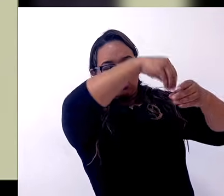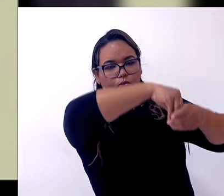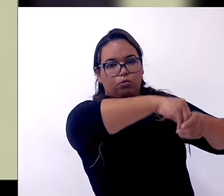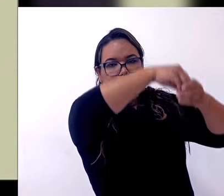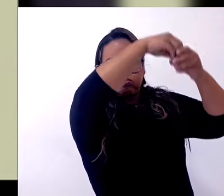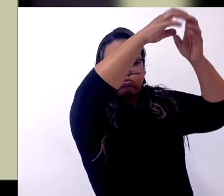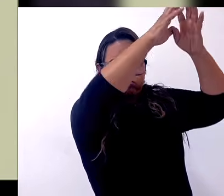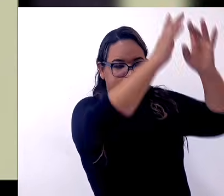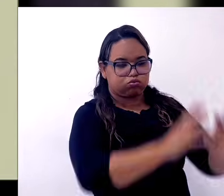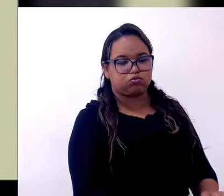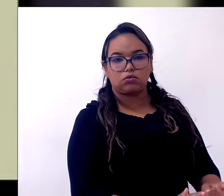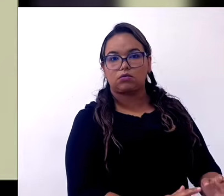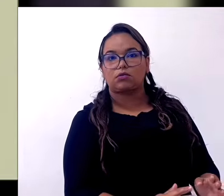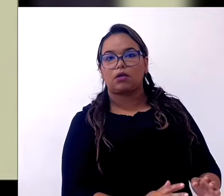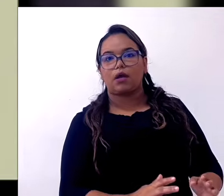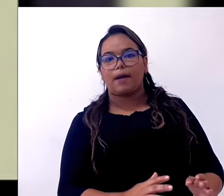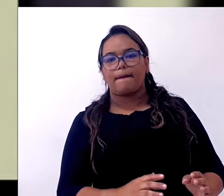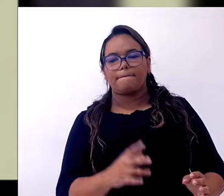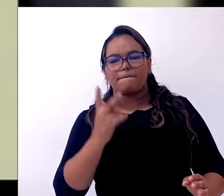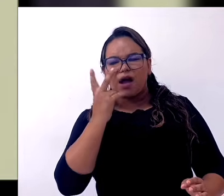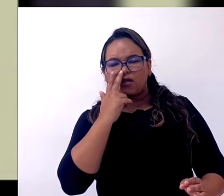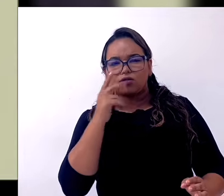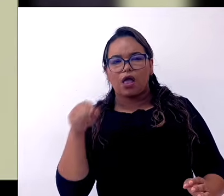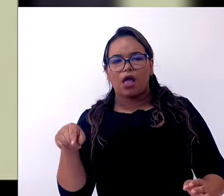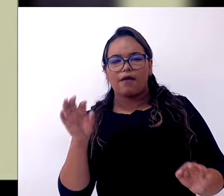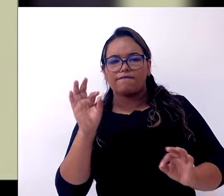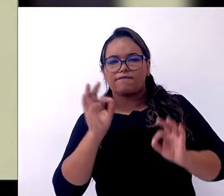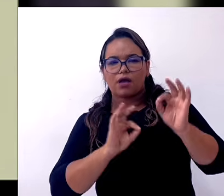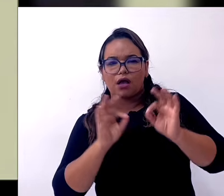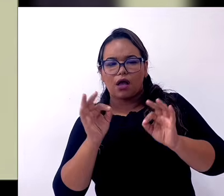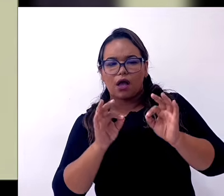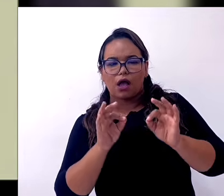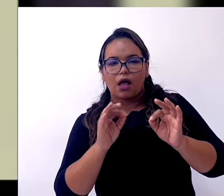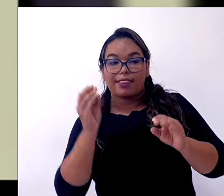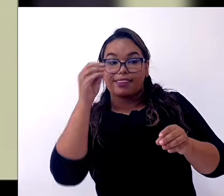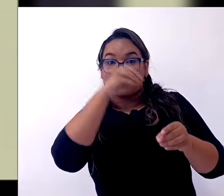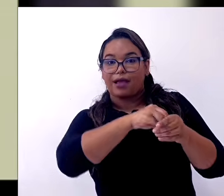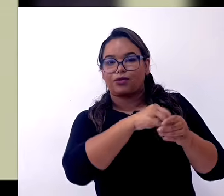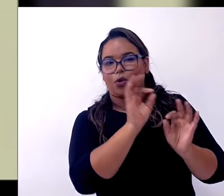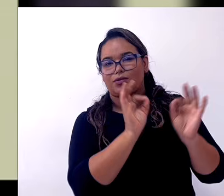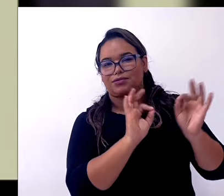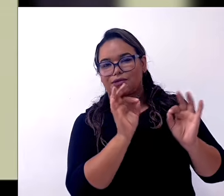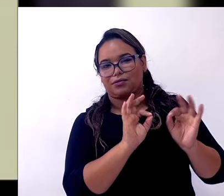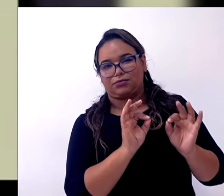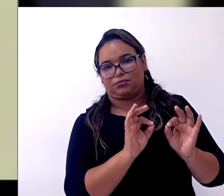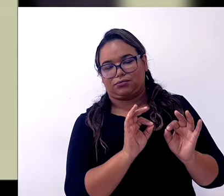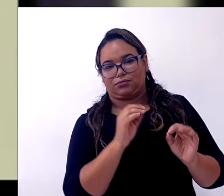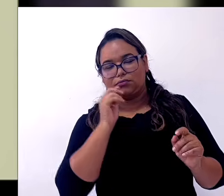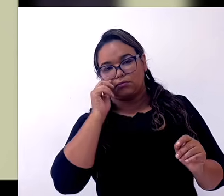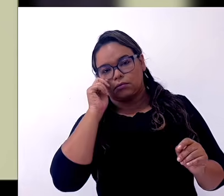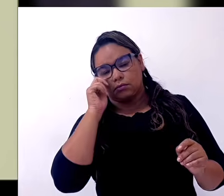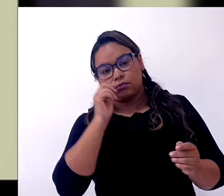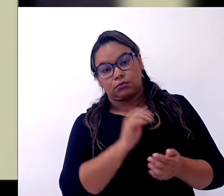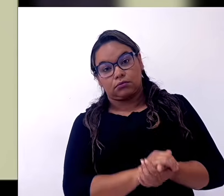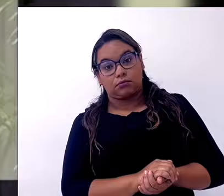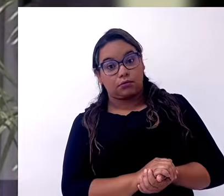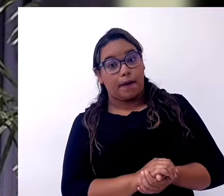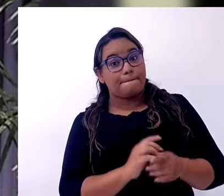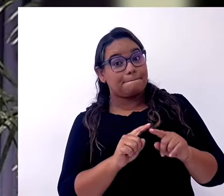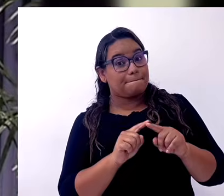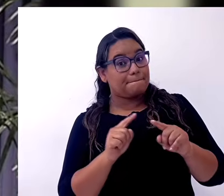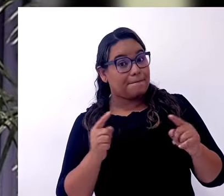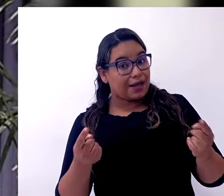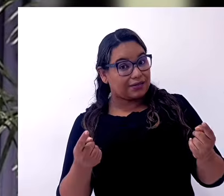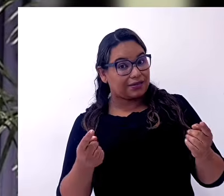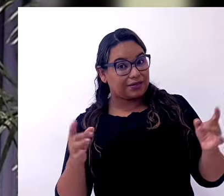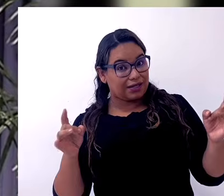respeito aos ataques de 11 de setembro. Mentiras maliciosas que tentam tirar a culpa dos terroristas, tirar